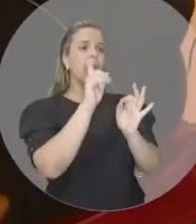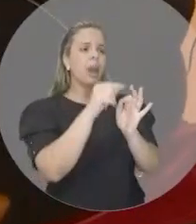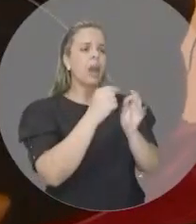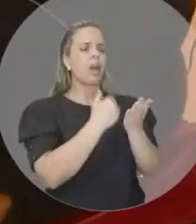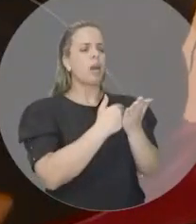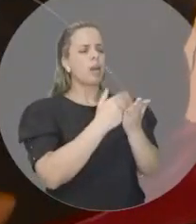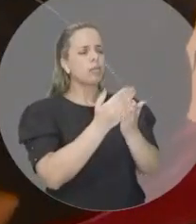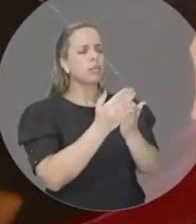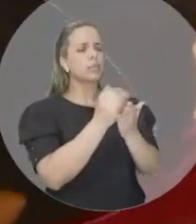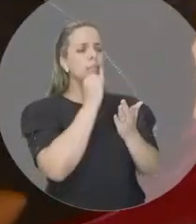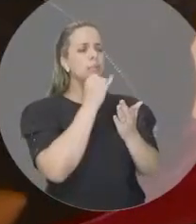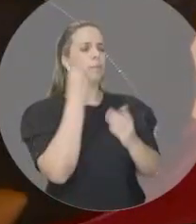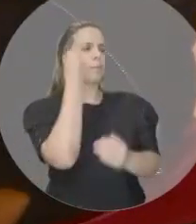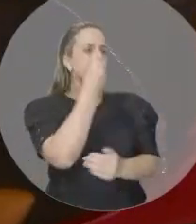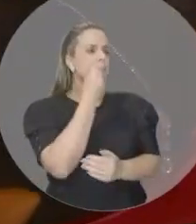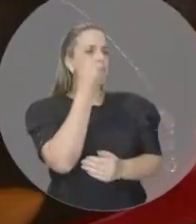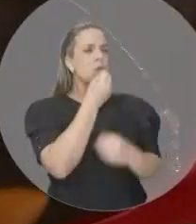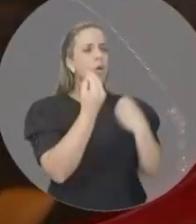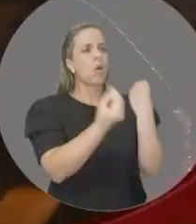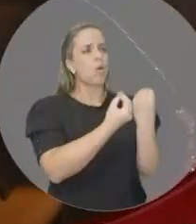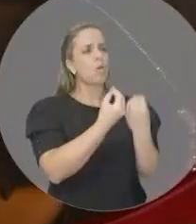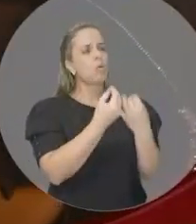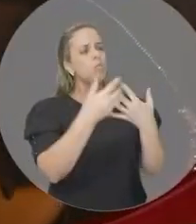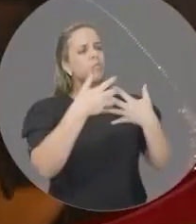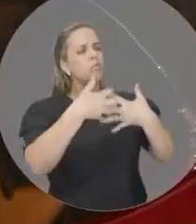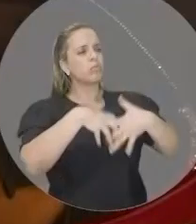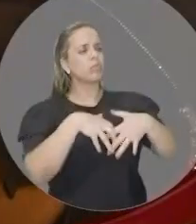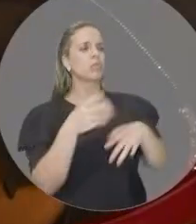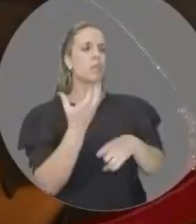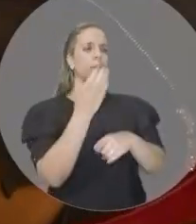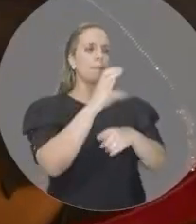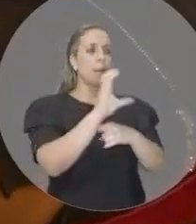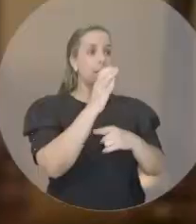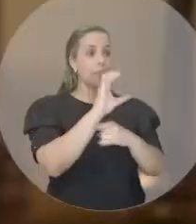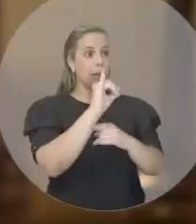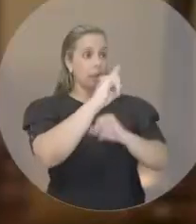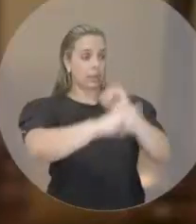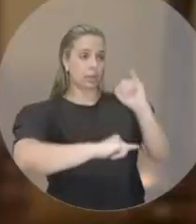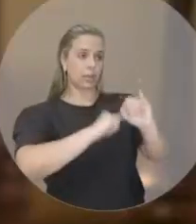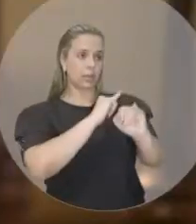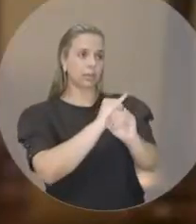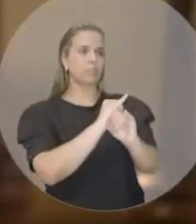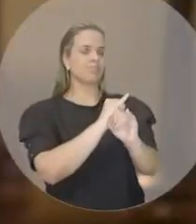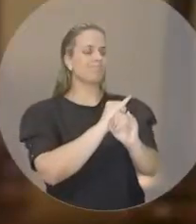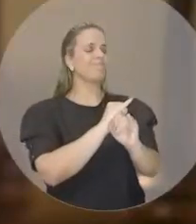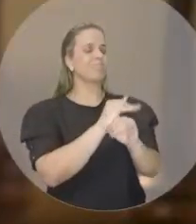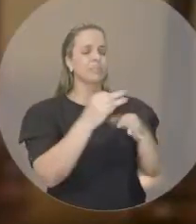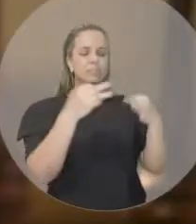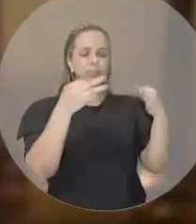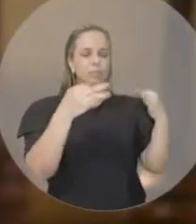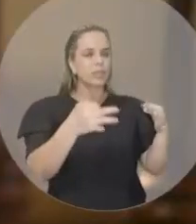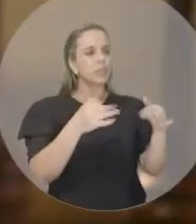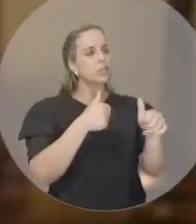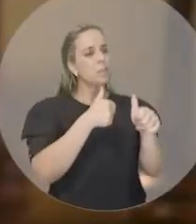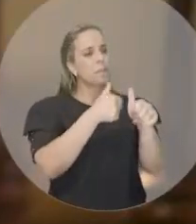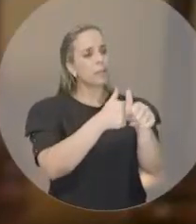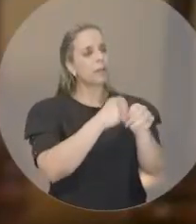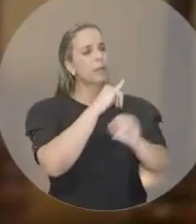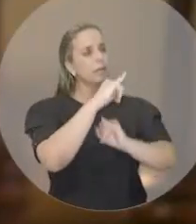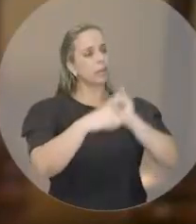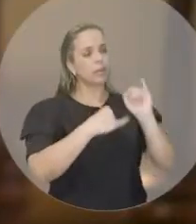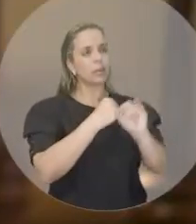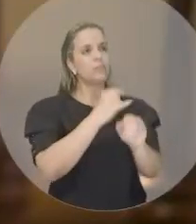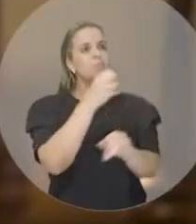que eu comecei a ter ali as minhas primeiras experiências de publicação na internet. E com certeza essa proximidade foi